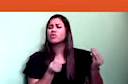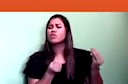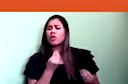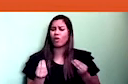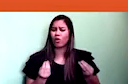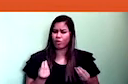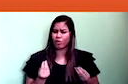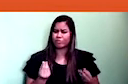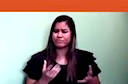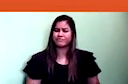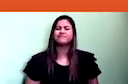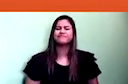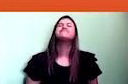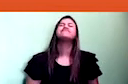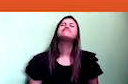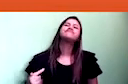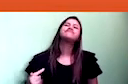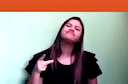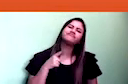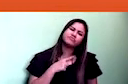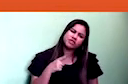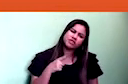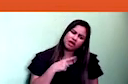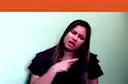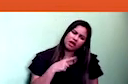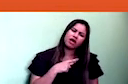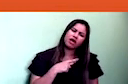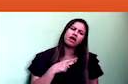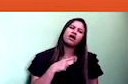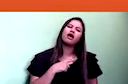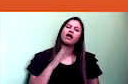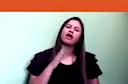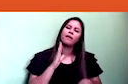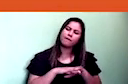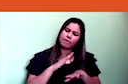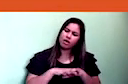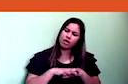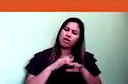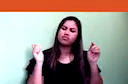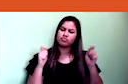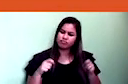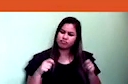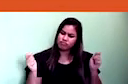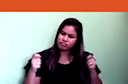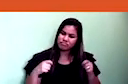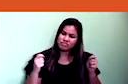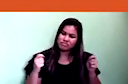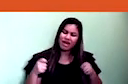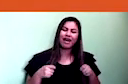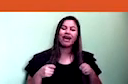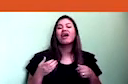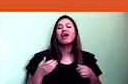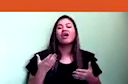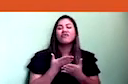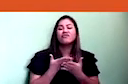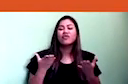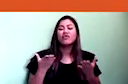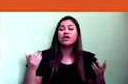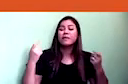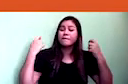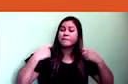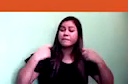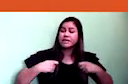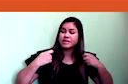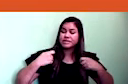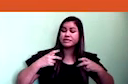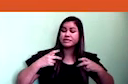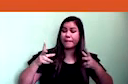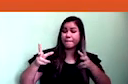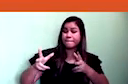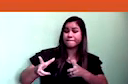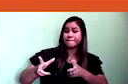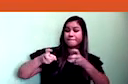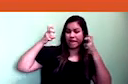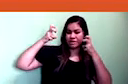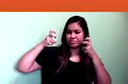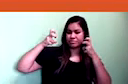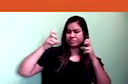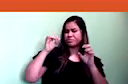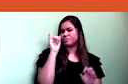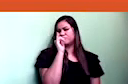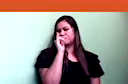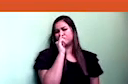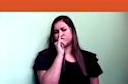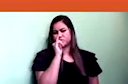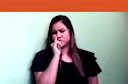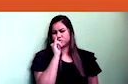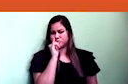Existem possibilidades, sim, só de pôr tudo isso em prática, né? Primeiro, você tendo noção que há distorções, como foi posta. Eu coloquei